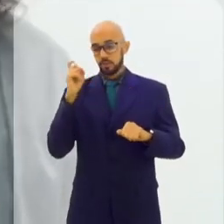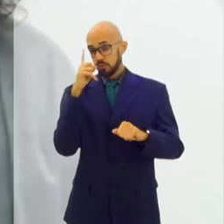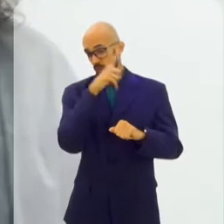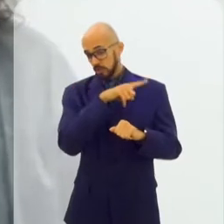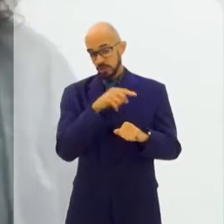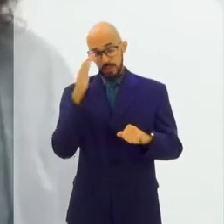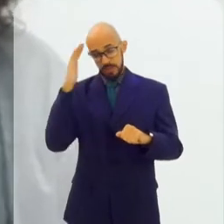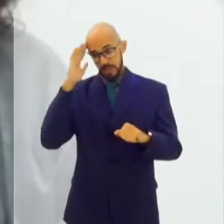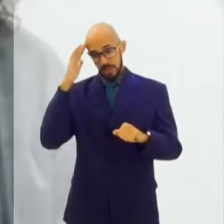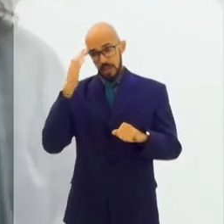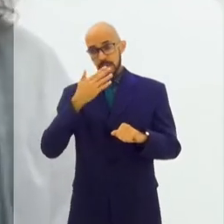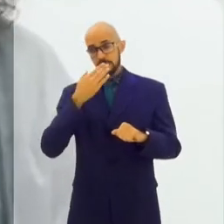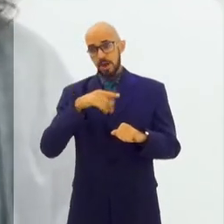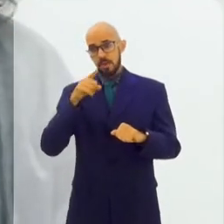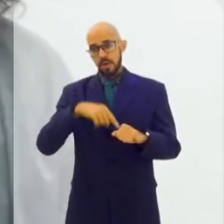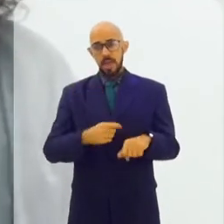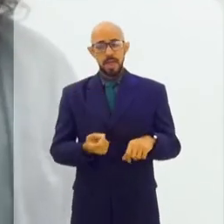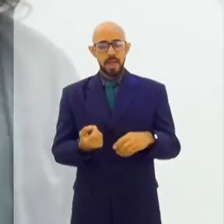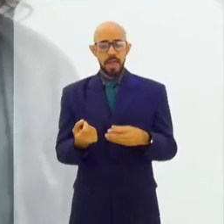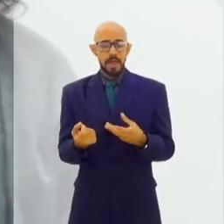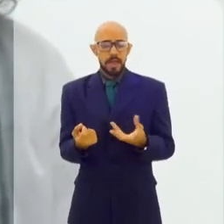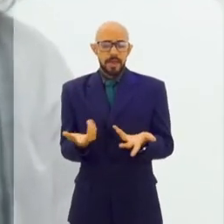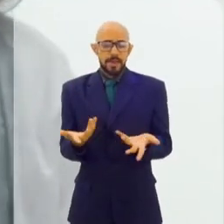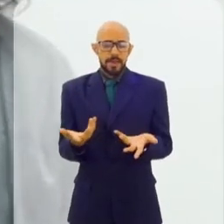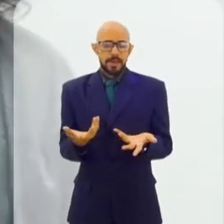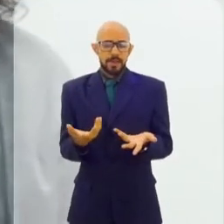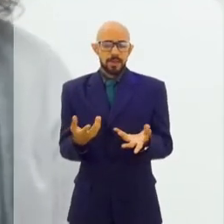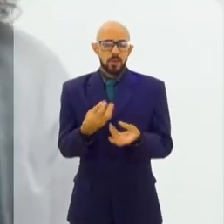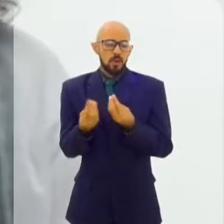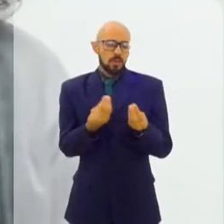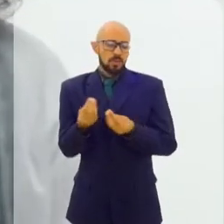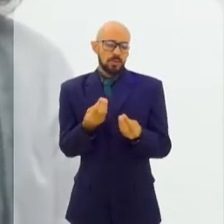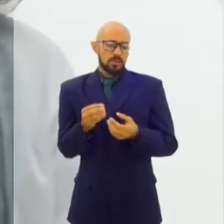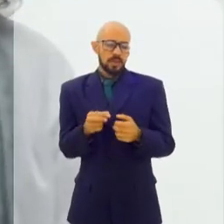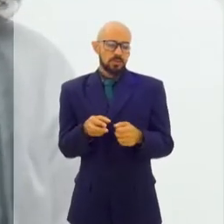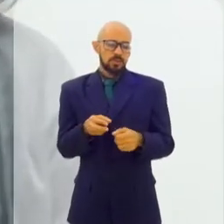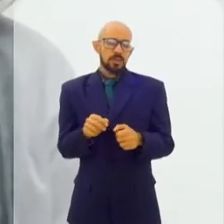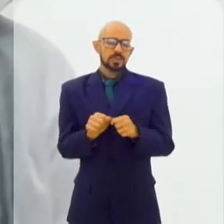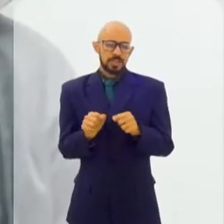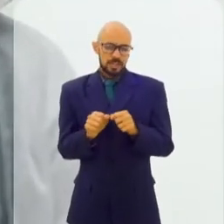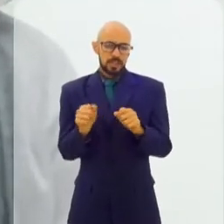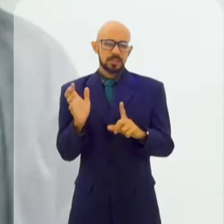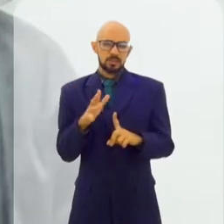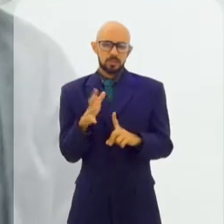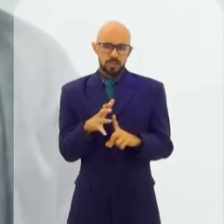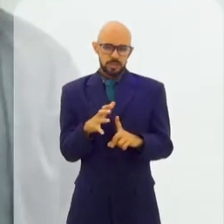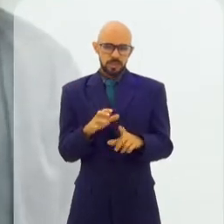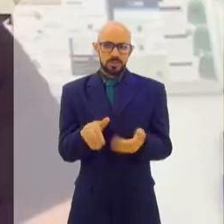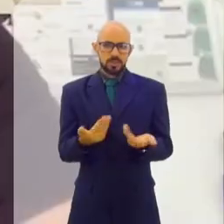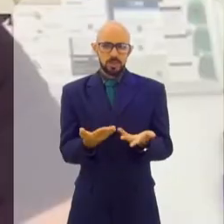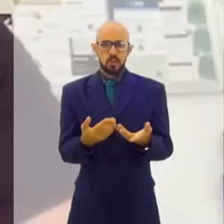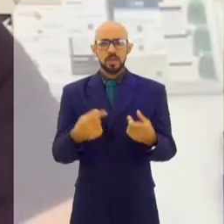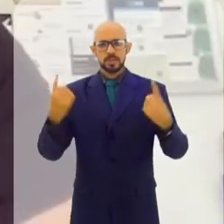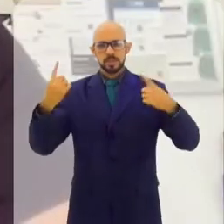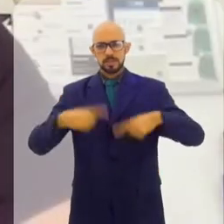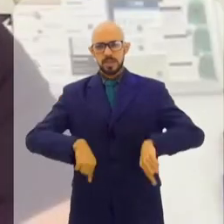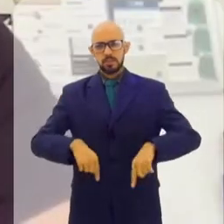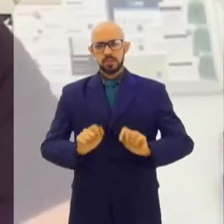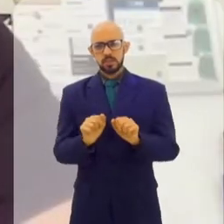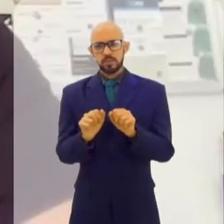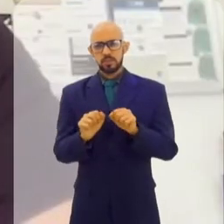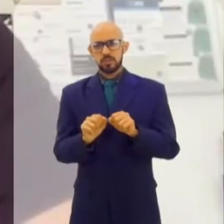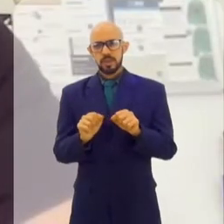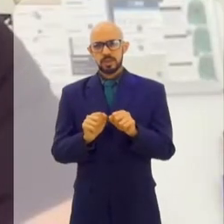entender qual é o ponto de monetização, né? Onde acontece esse impacto. Queria que você falasse um pouquinho, Júlia, do desafio, né? De